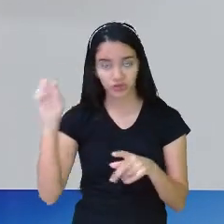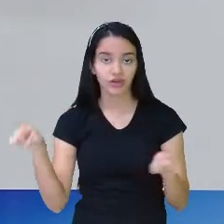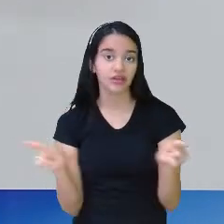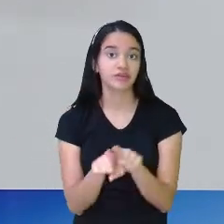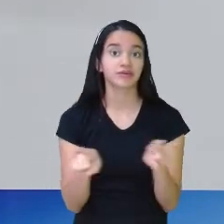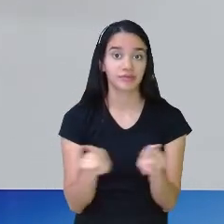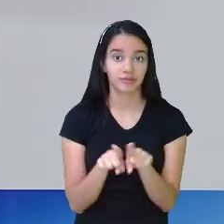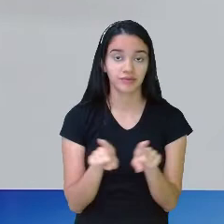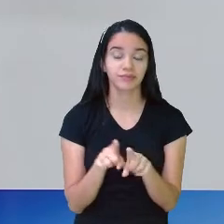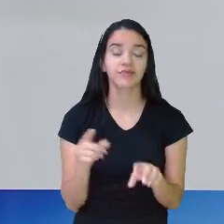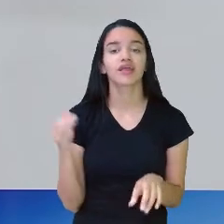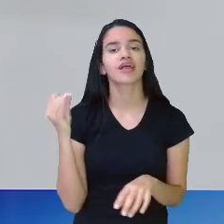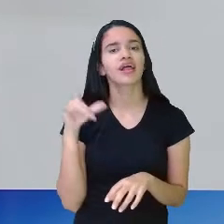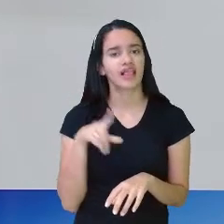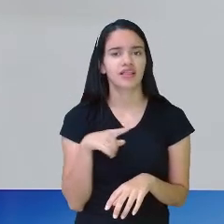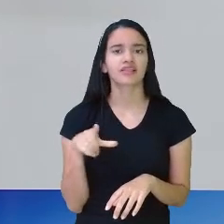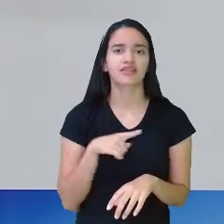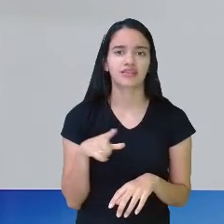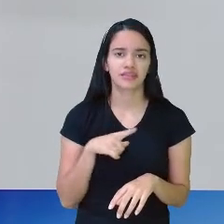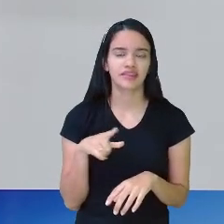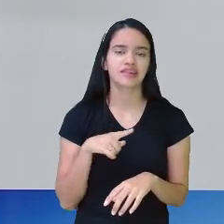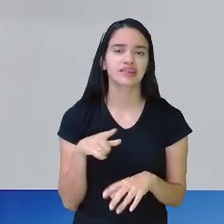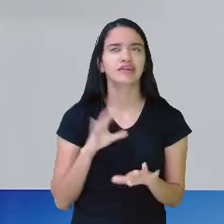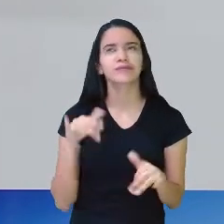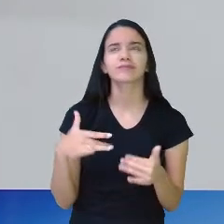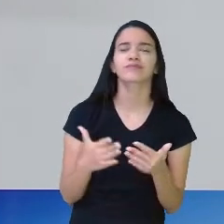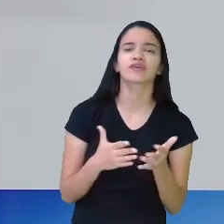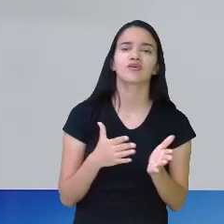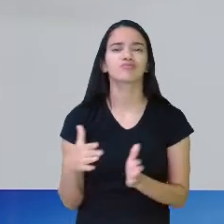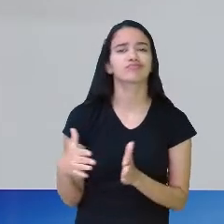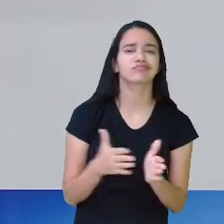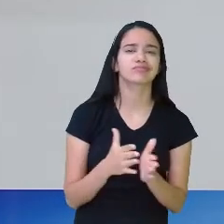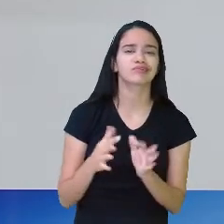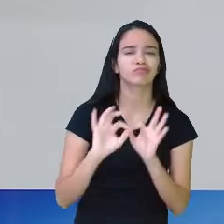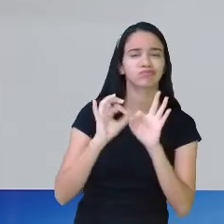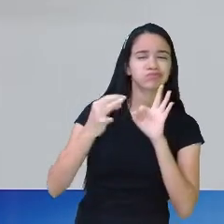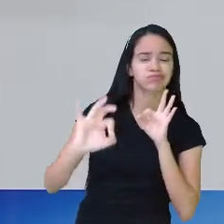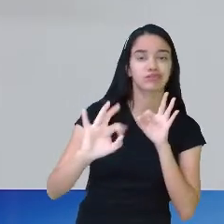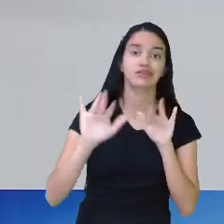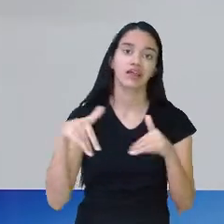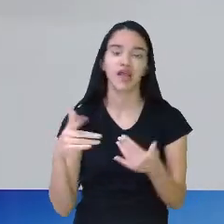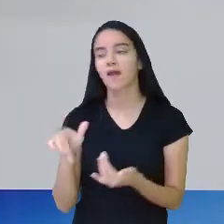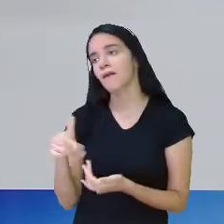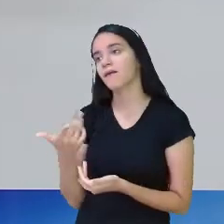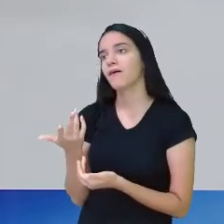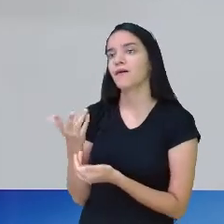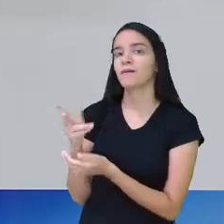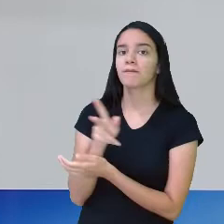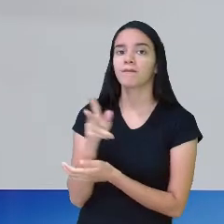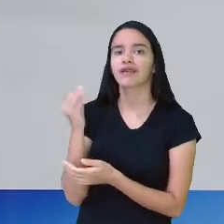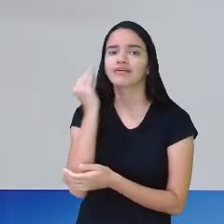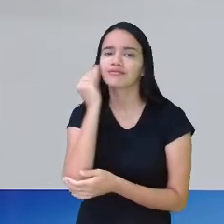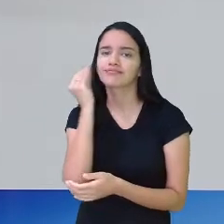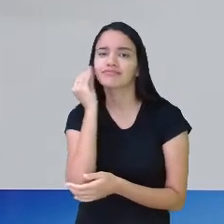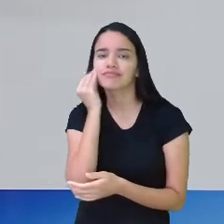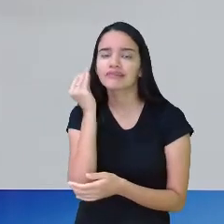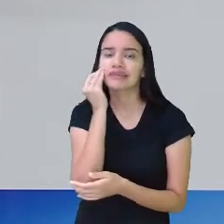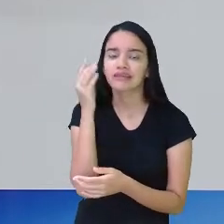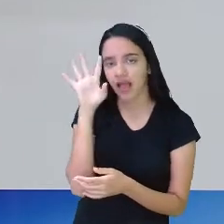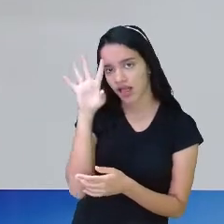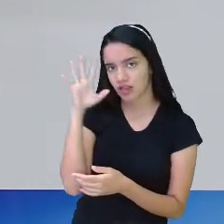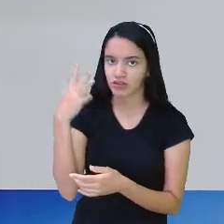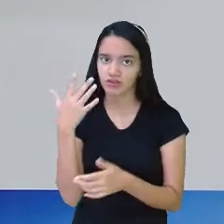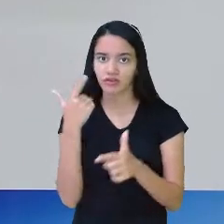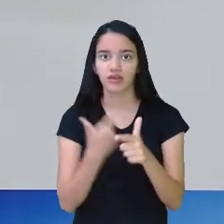Então a gente ainda tem posso dizer assim, um percurso muito grande, né, professora Mauricéia, para tentar sanar o que aconteceu tanto